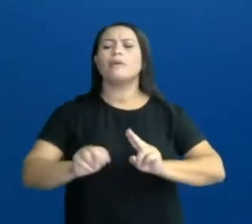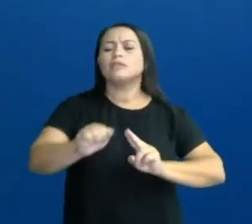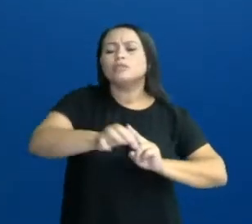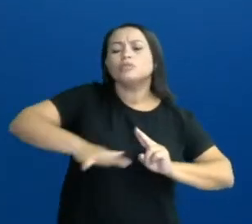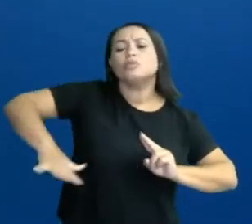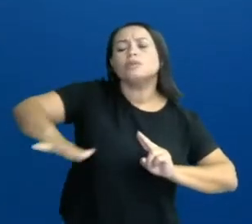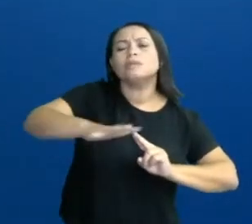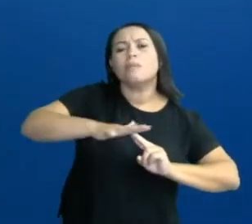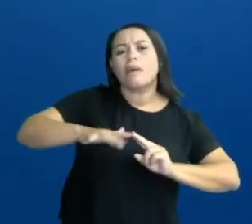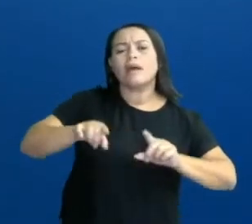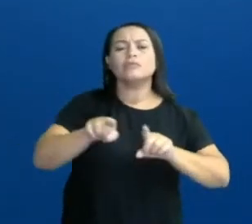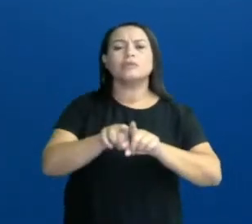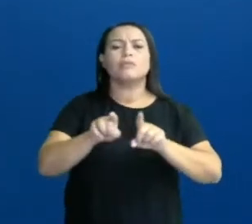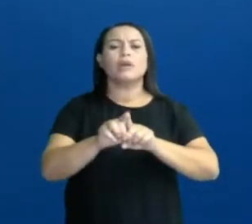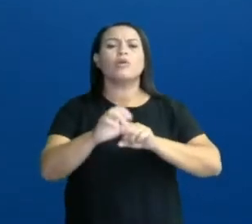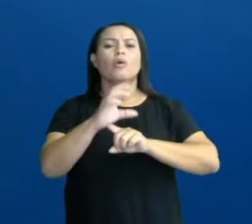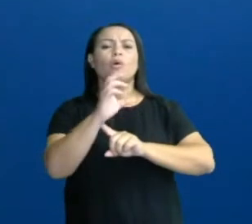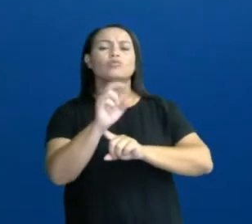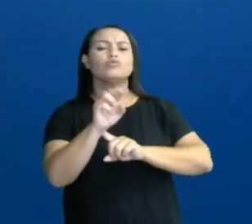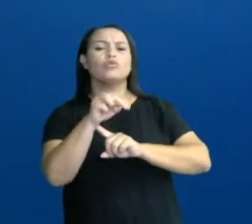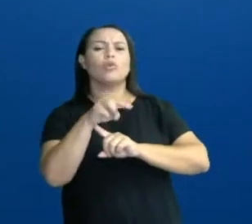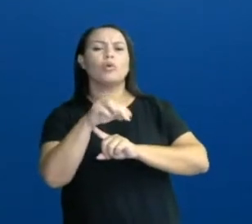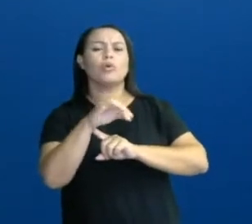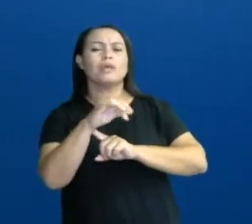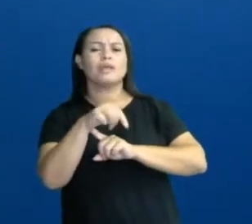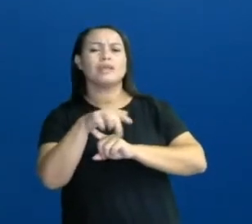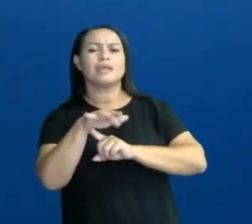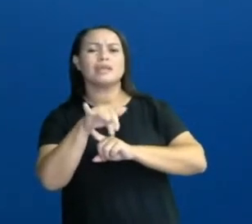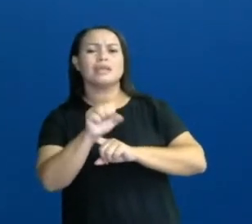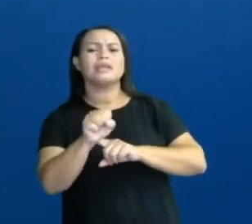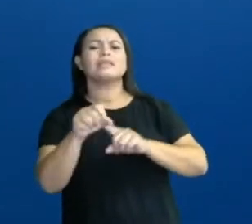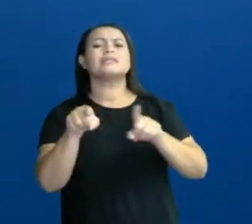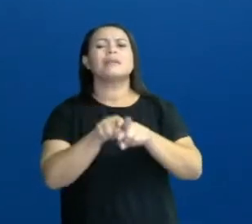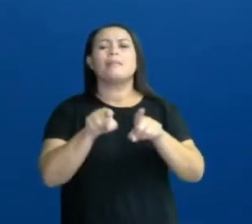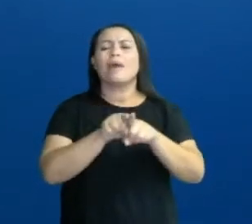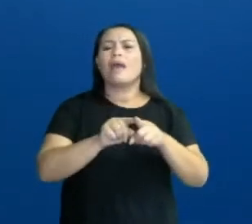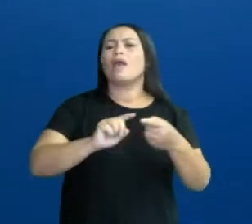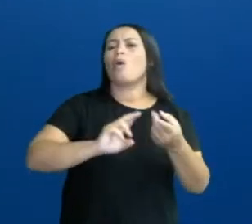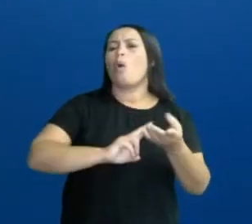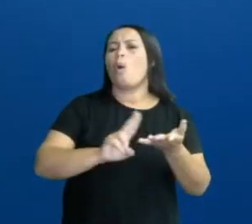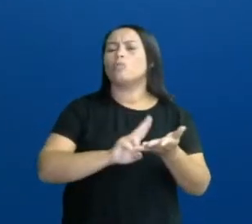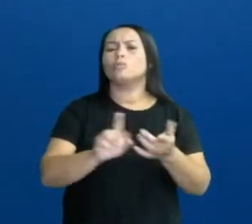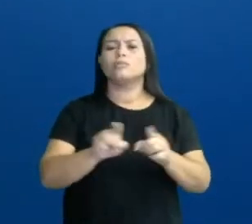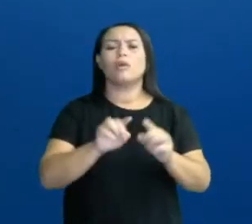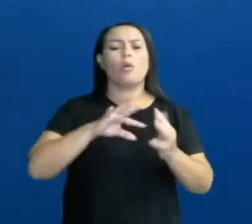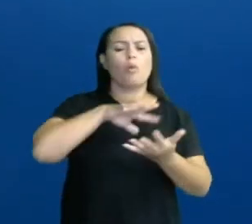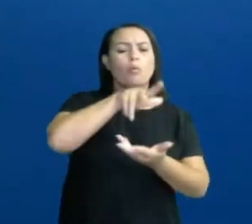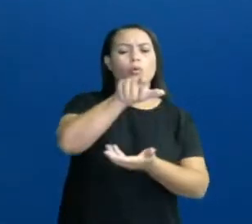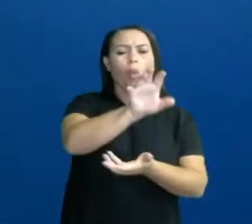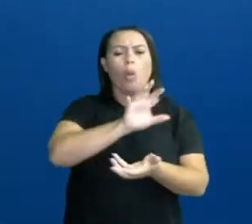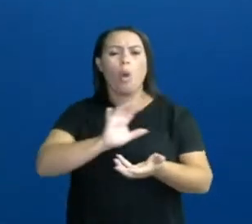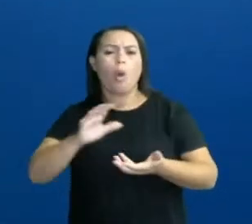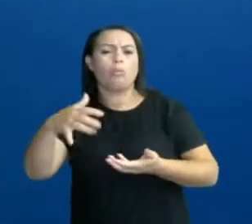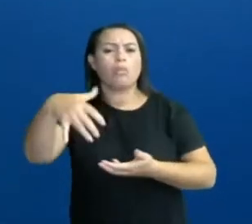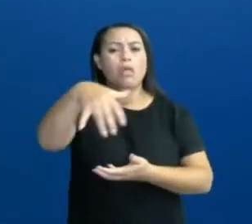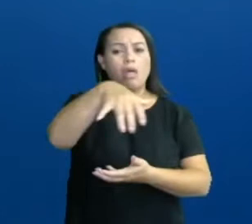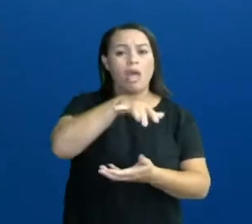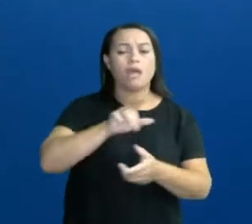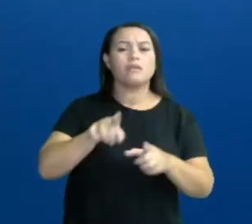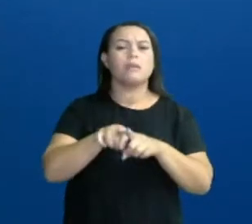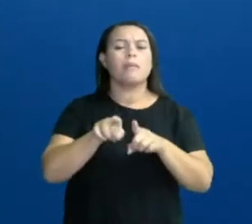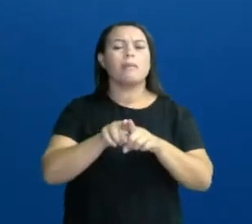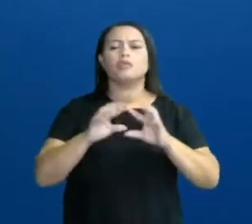espaço, tais como croquis, blocos de diagramas, o próprio globo terrestre, tá? Então, todas essas